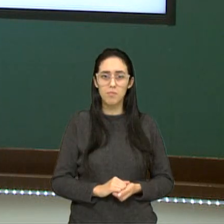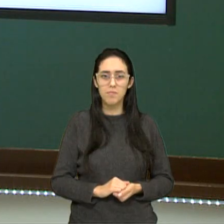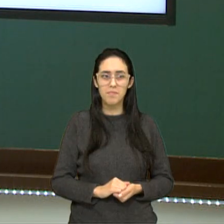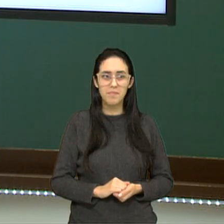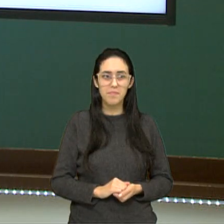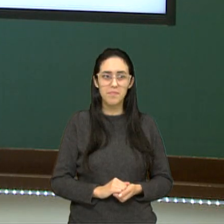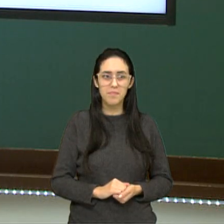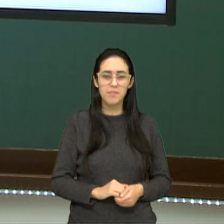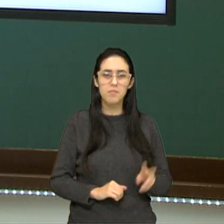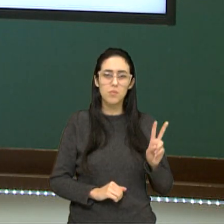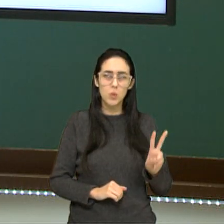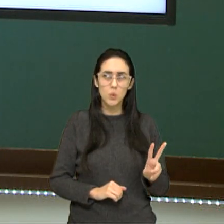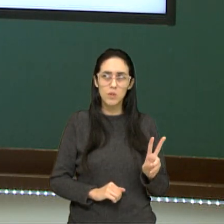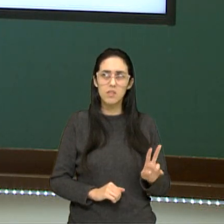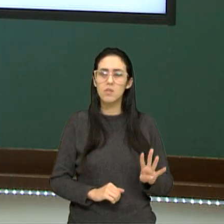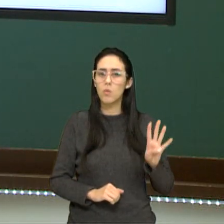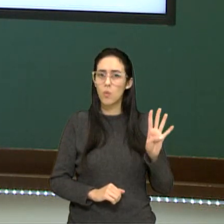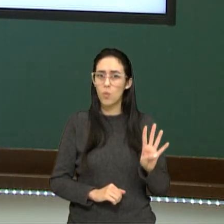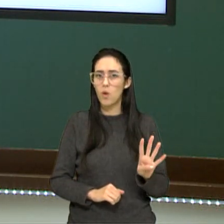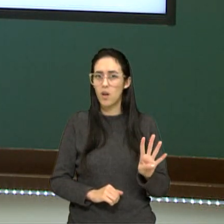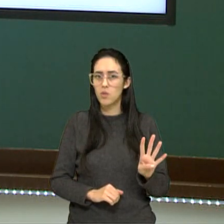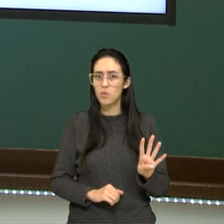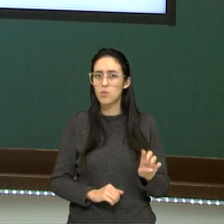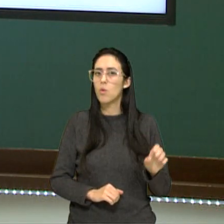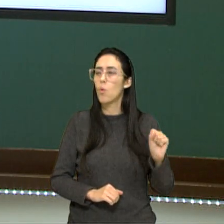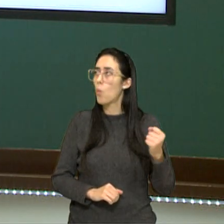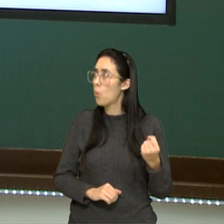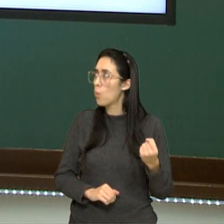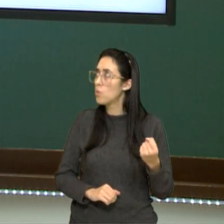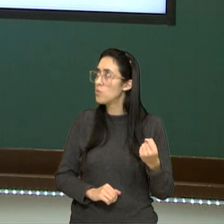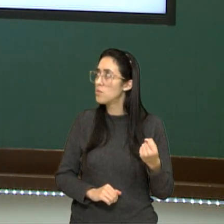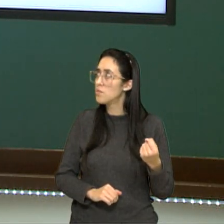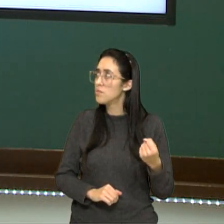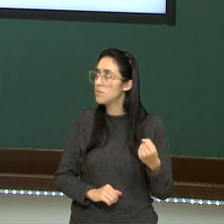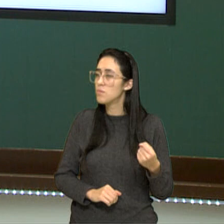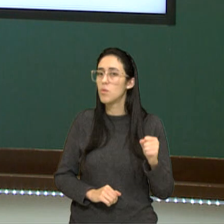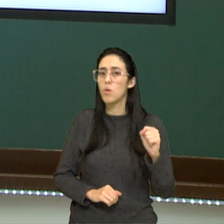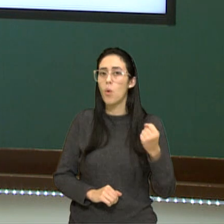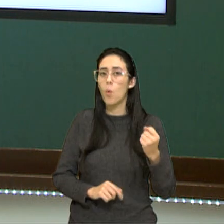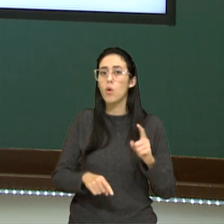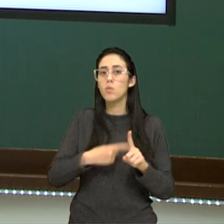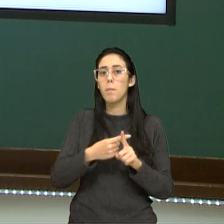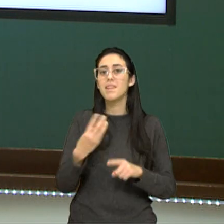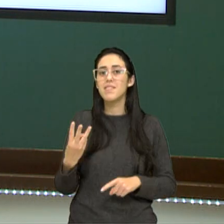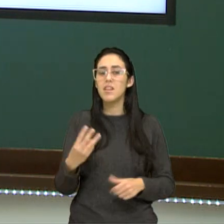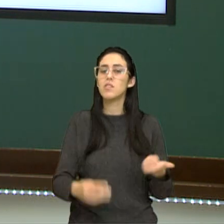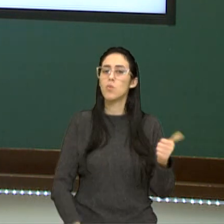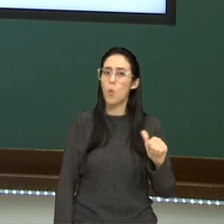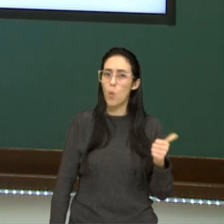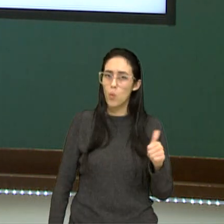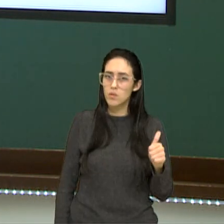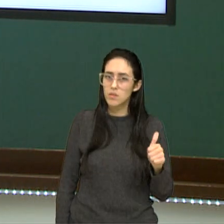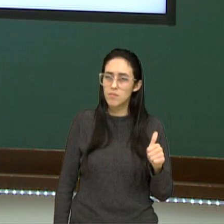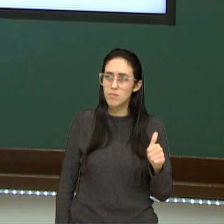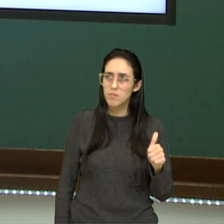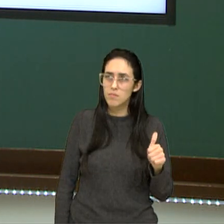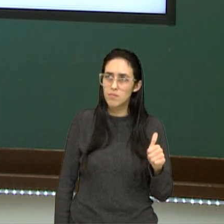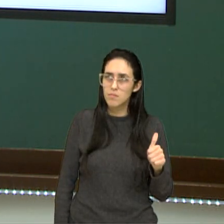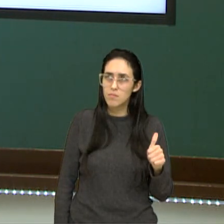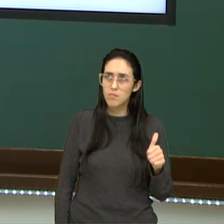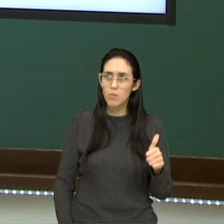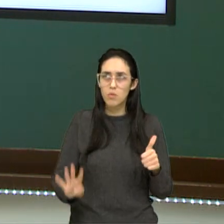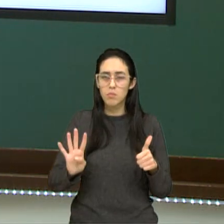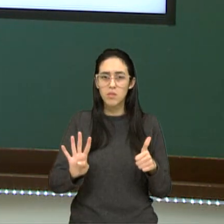2, 4, 8, 8 mais 3, 11 e 11 mais